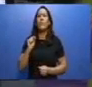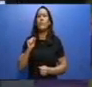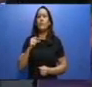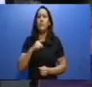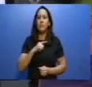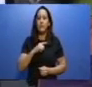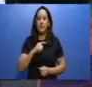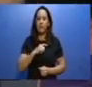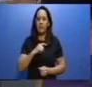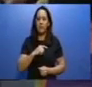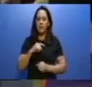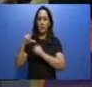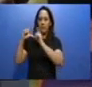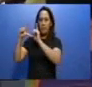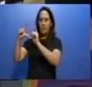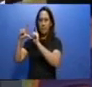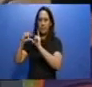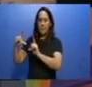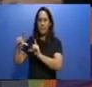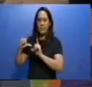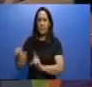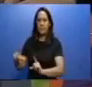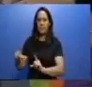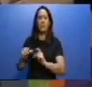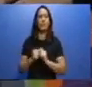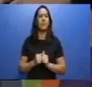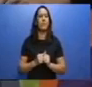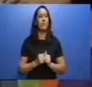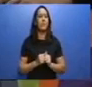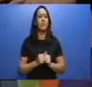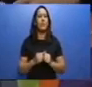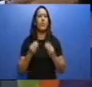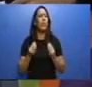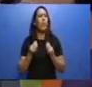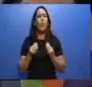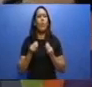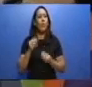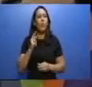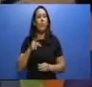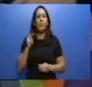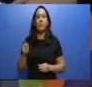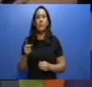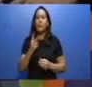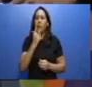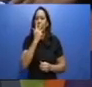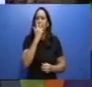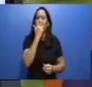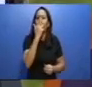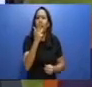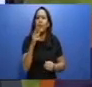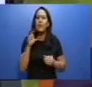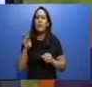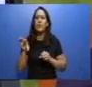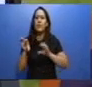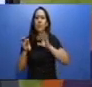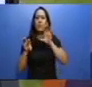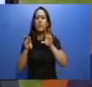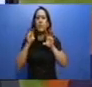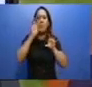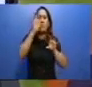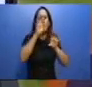comum nessas três imagens? Como assim, professora, em comum? O que é isso? O que há